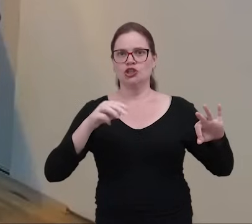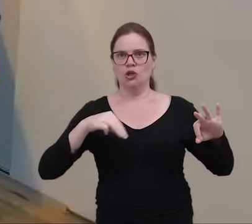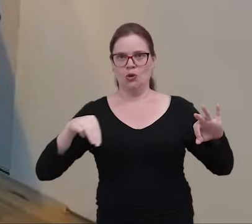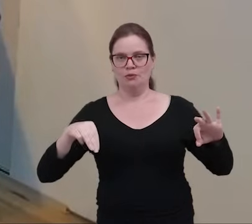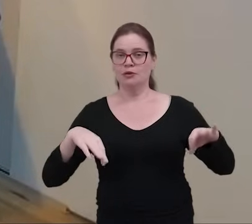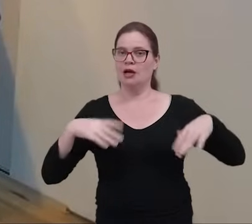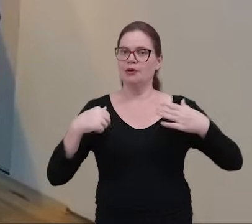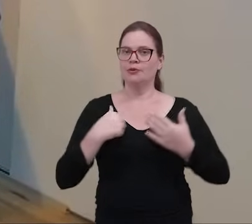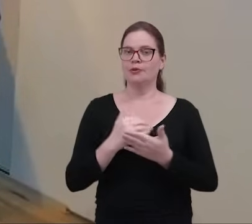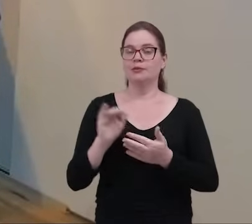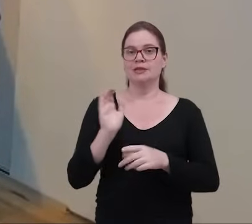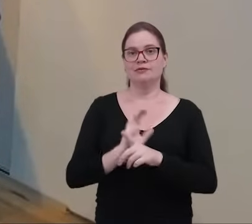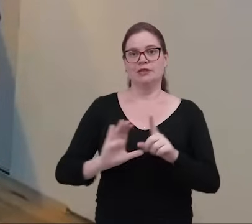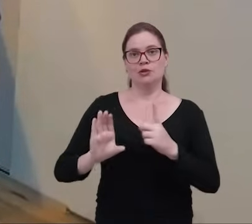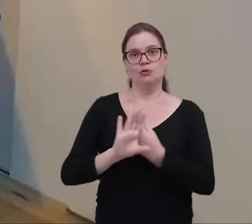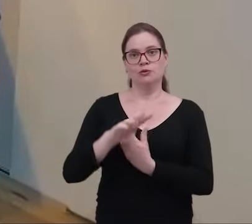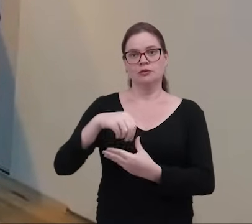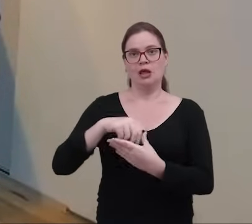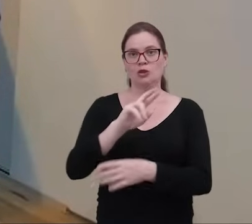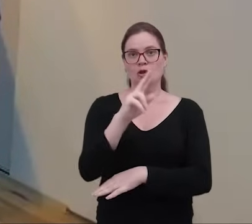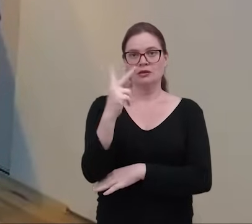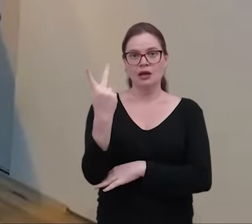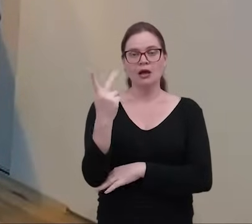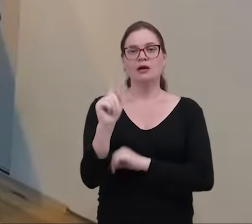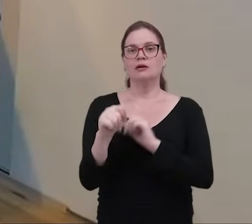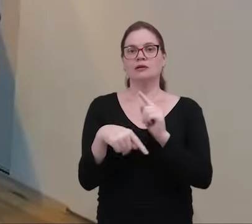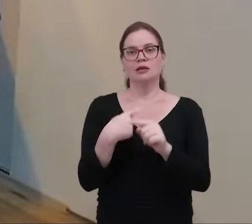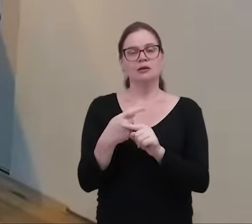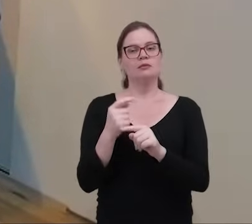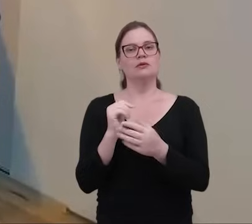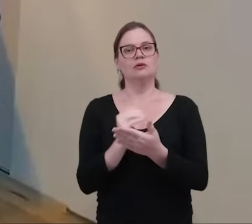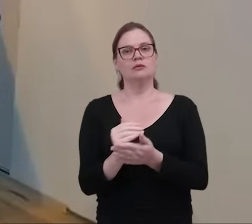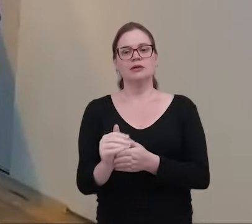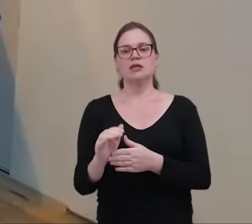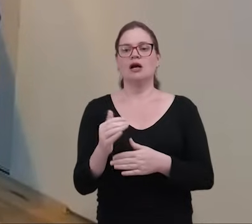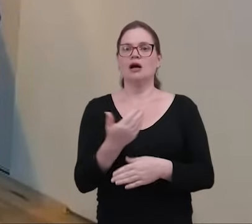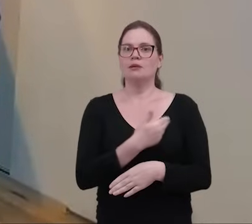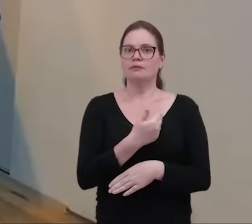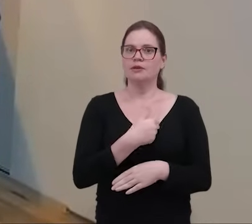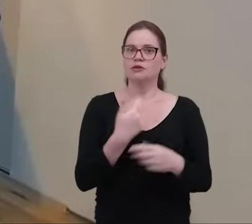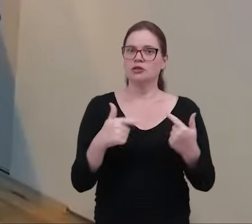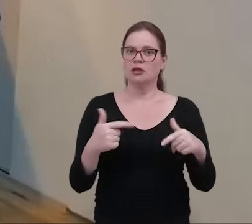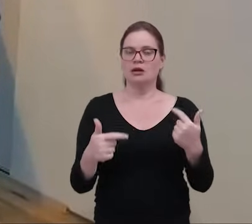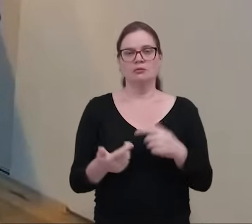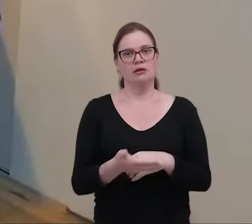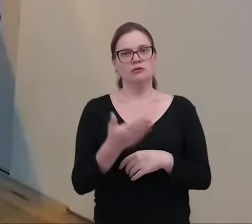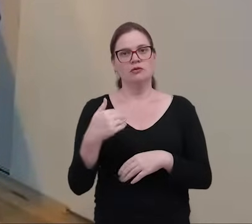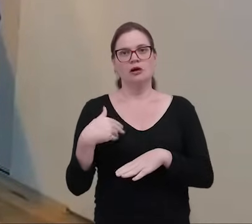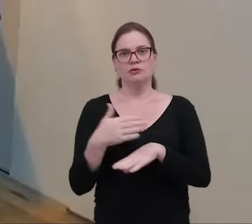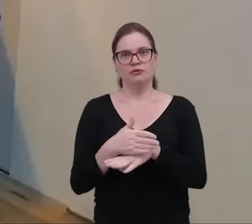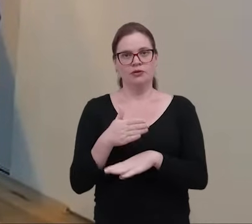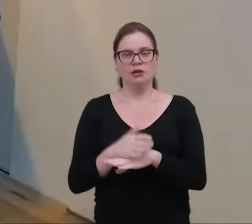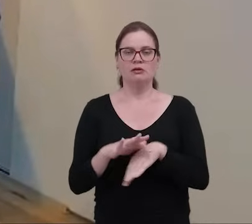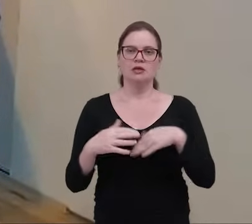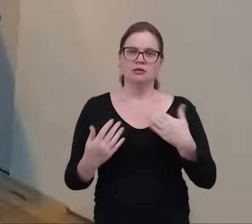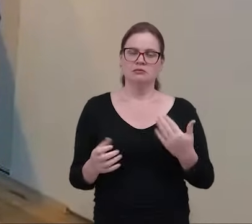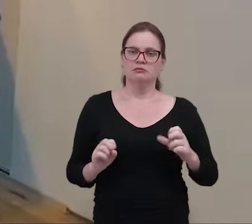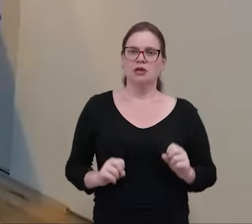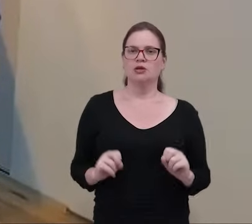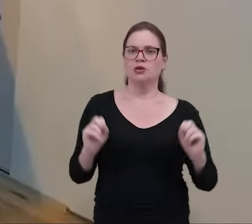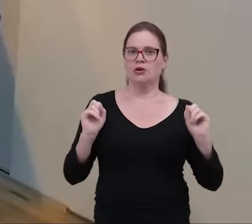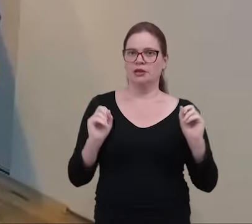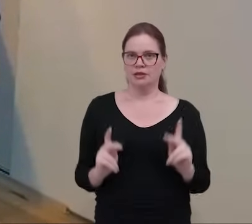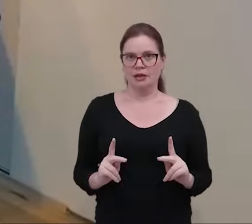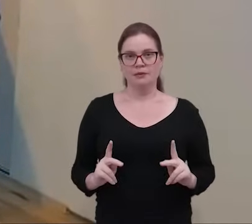comecei a fazer culto em hotel, eu fui arrumando lugares para fazer, e meus colegas de trabalho começaram a frequentar, e estava